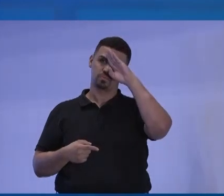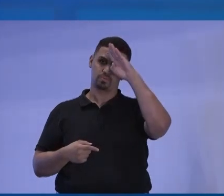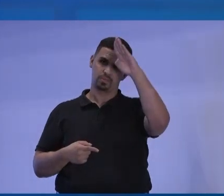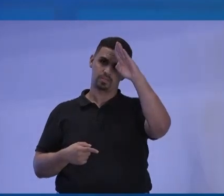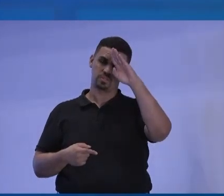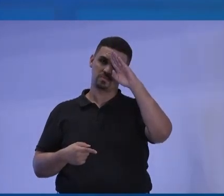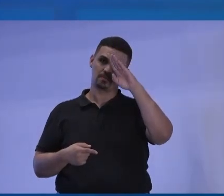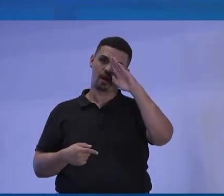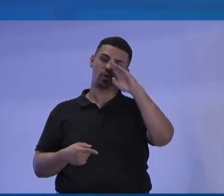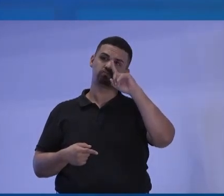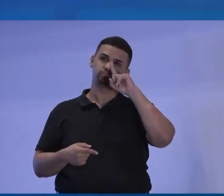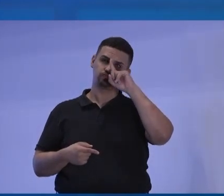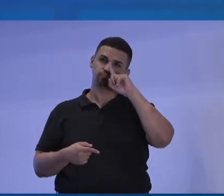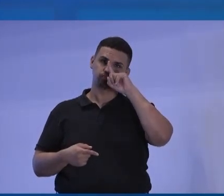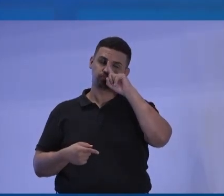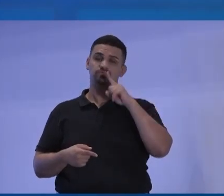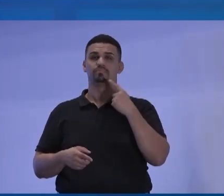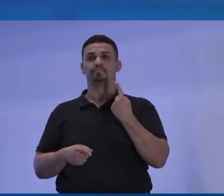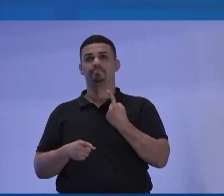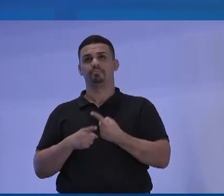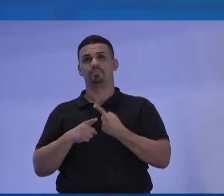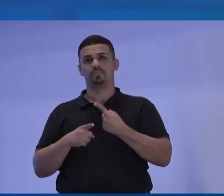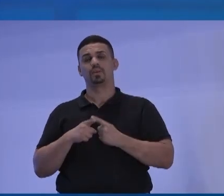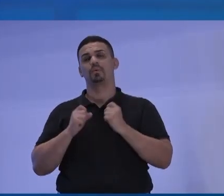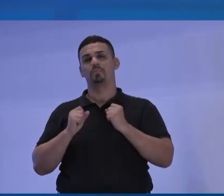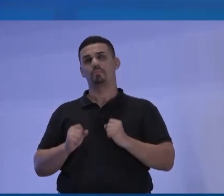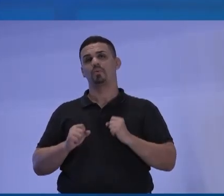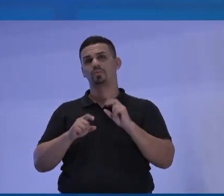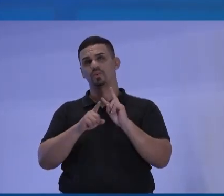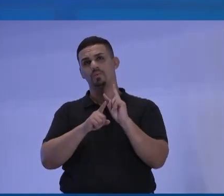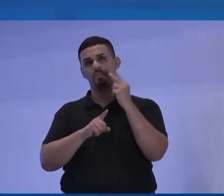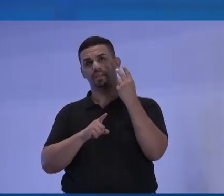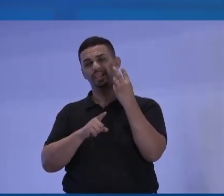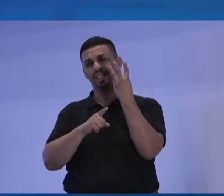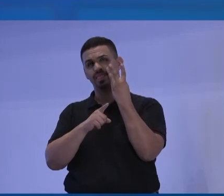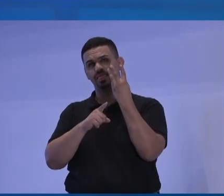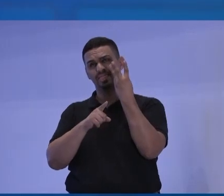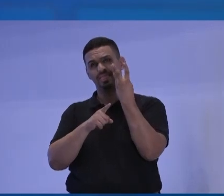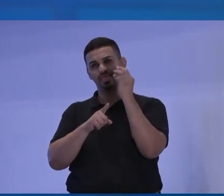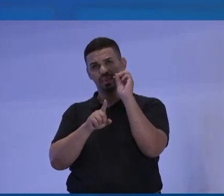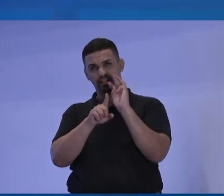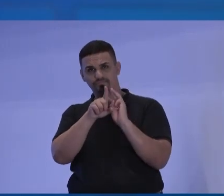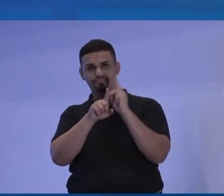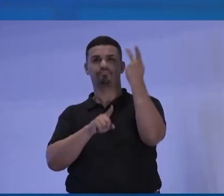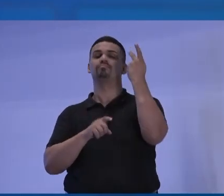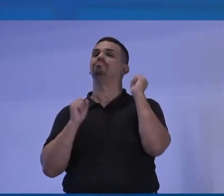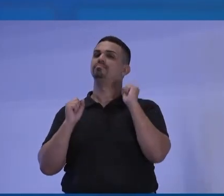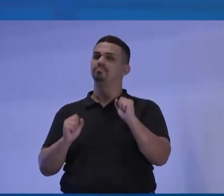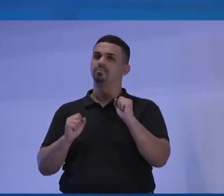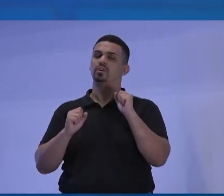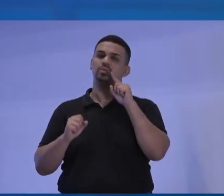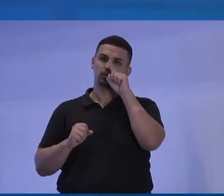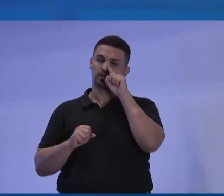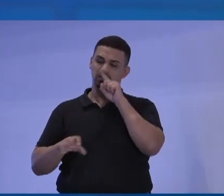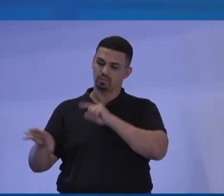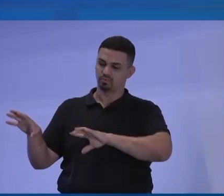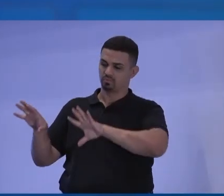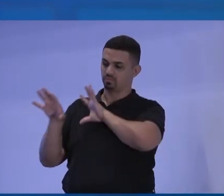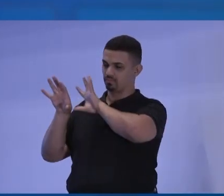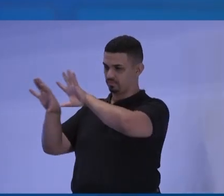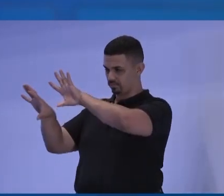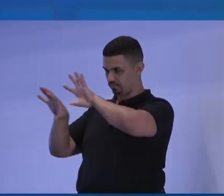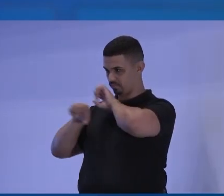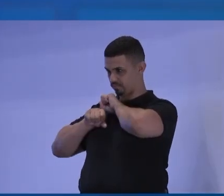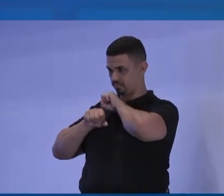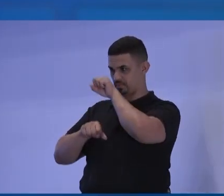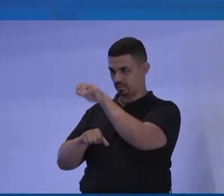fatores de risco, porque ele pode aumentar em até 30 vezes o risco de contrair a hanseníase